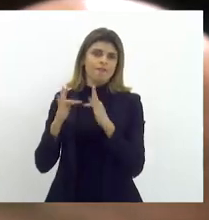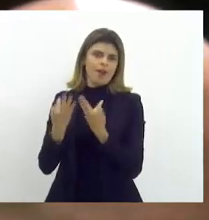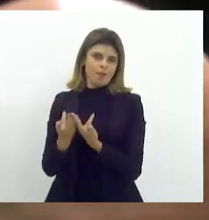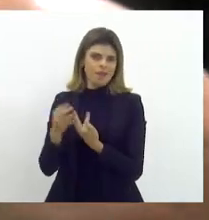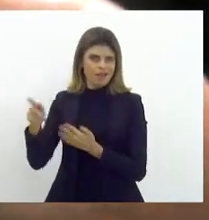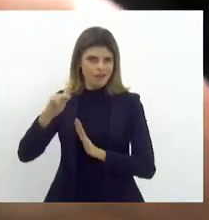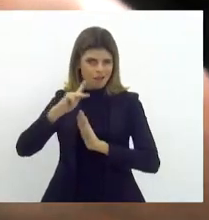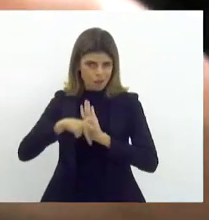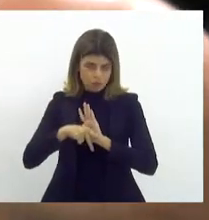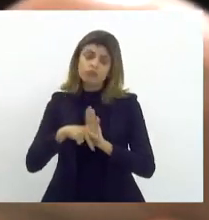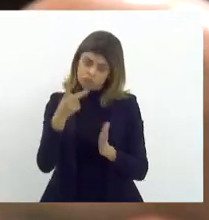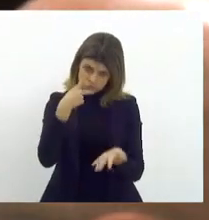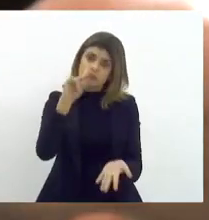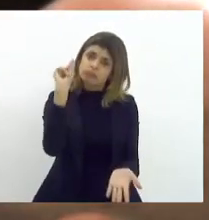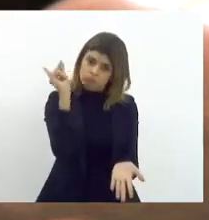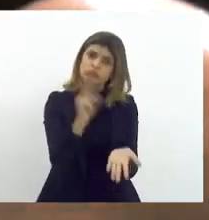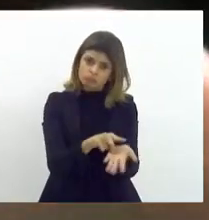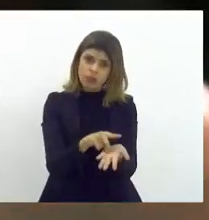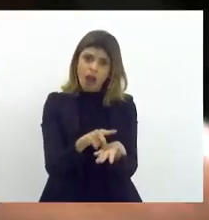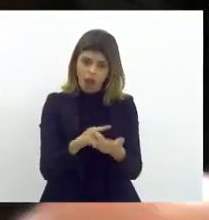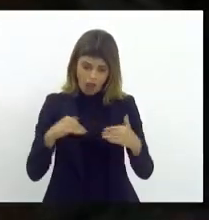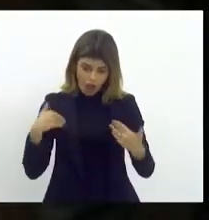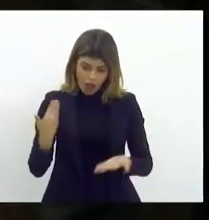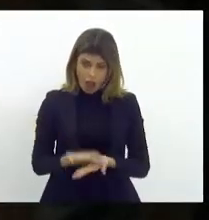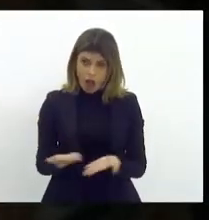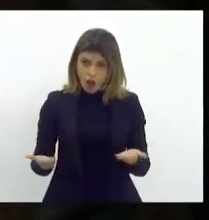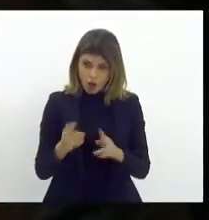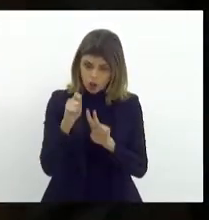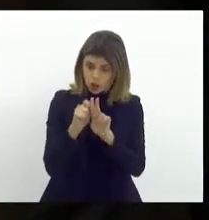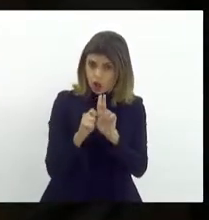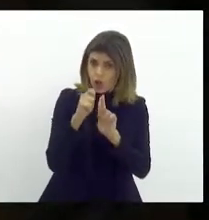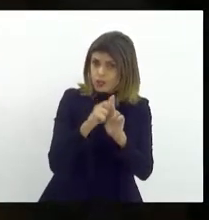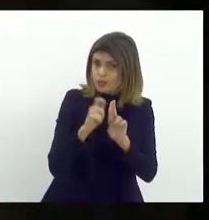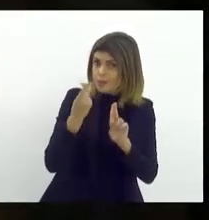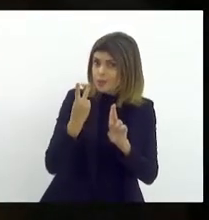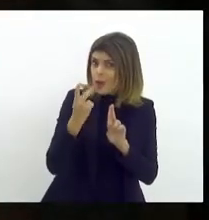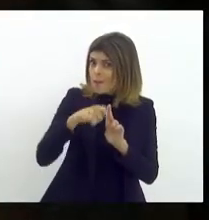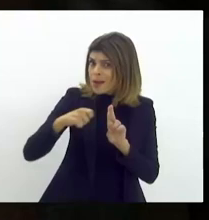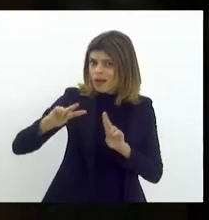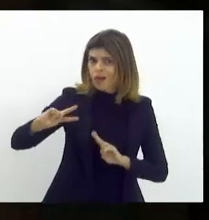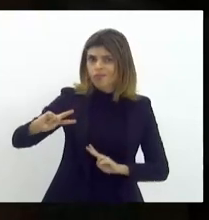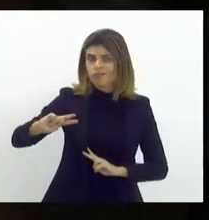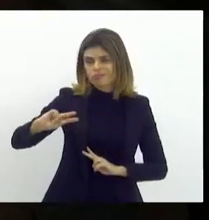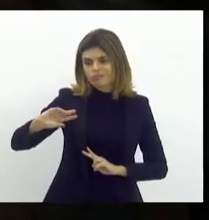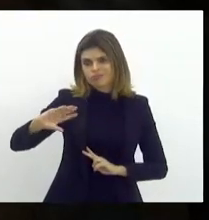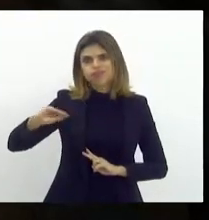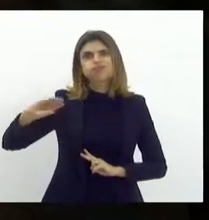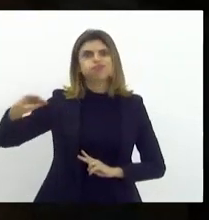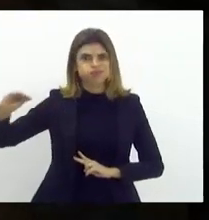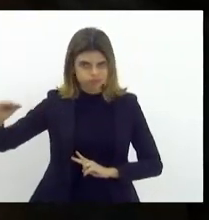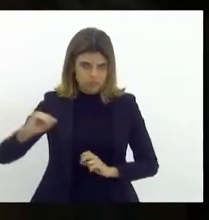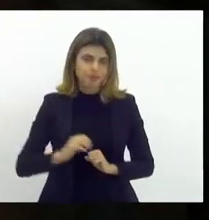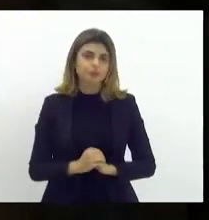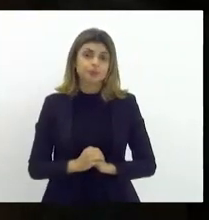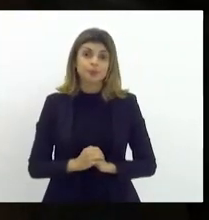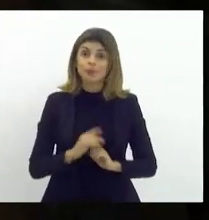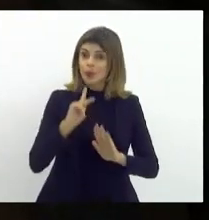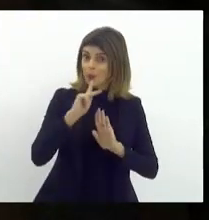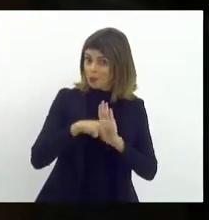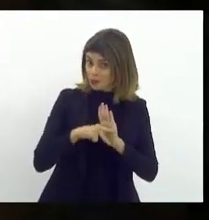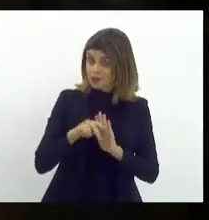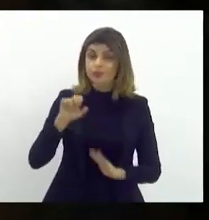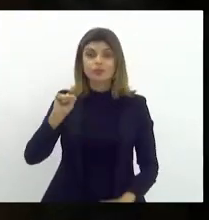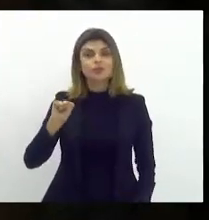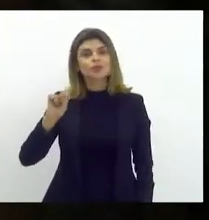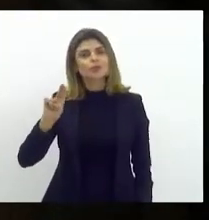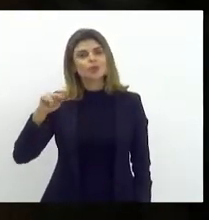tanto é verdade que estamos em dois meses de atraso por outro lado o programa supera Rio foi